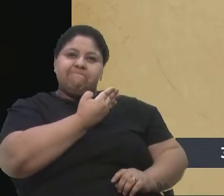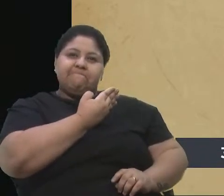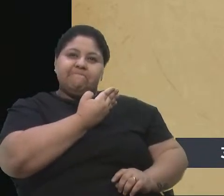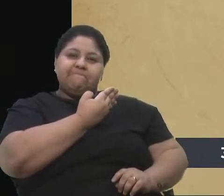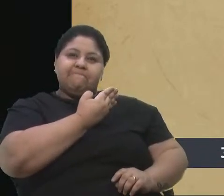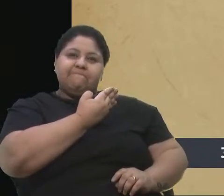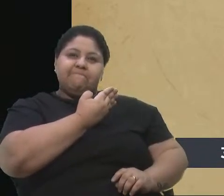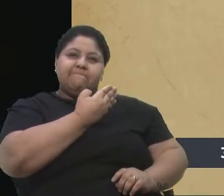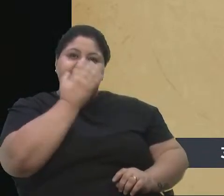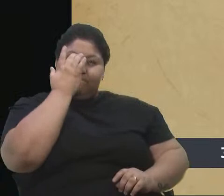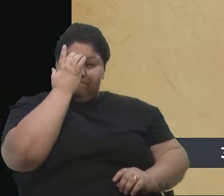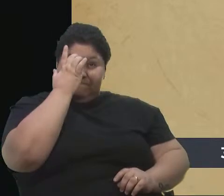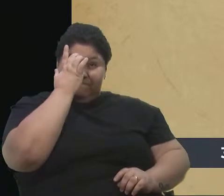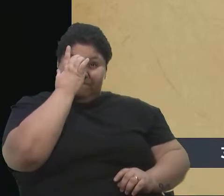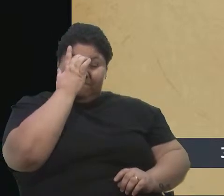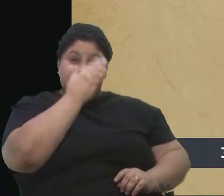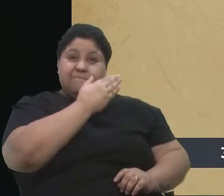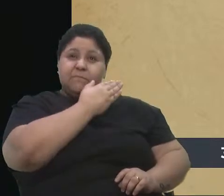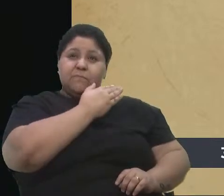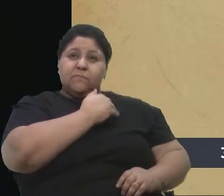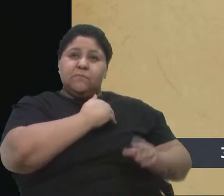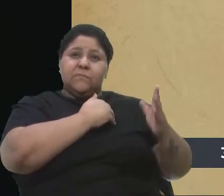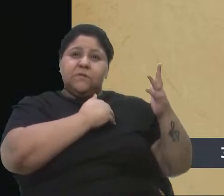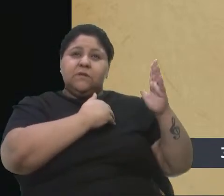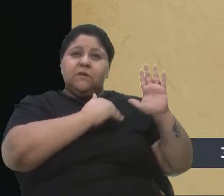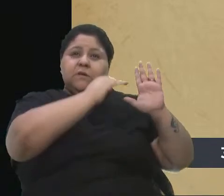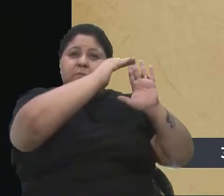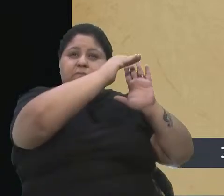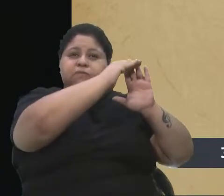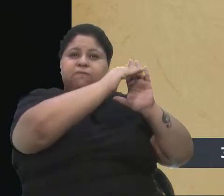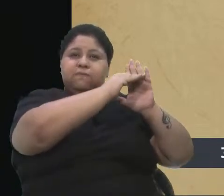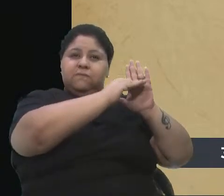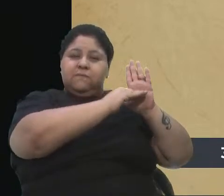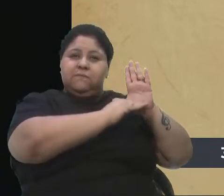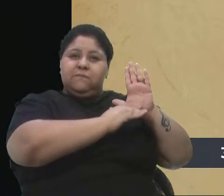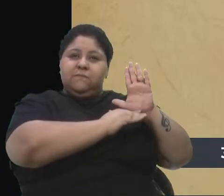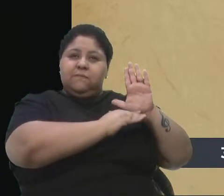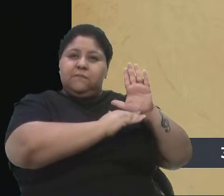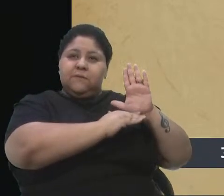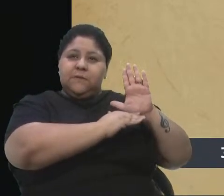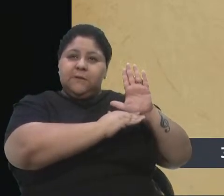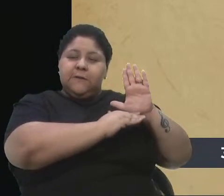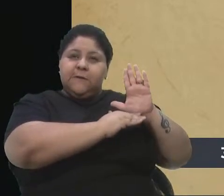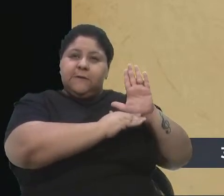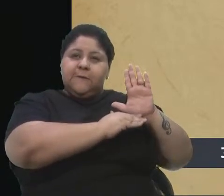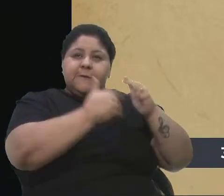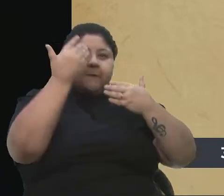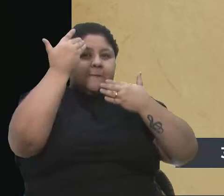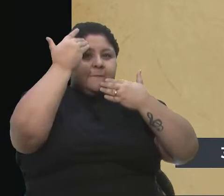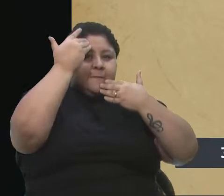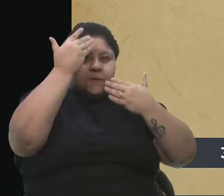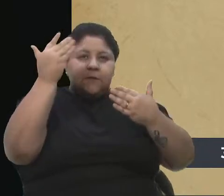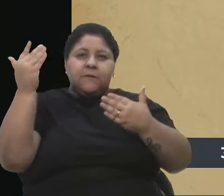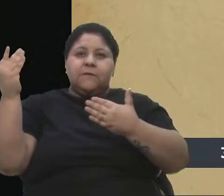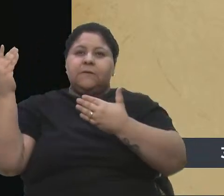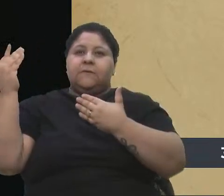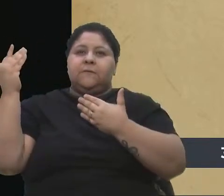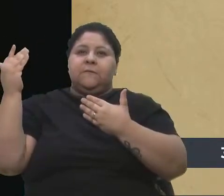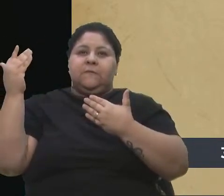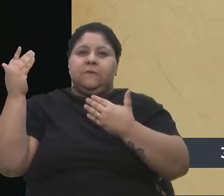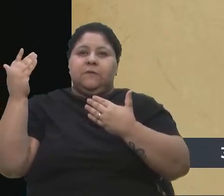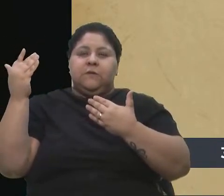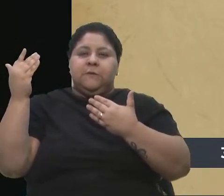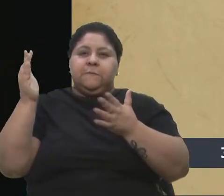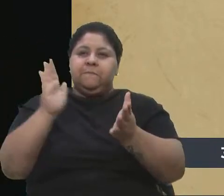está junto com a Escola Apolinário Alves dos Santos, o CTG Pampa do Rio Grande, com o Clemente Pinto, o Paixão Cortes com a